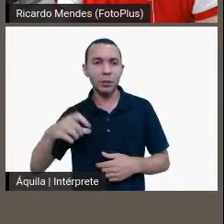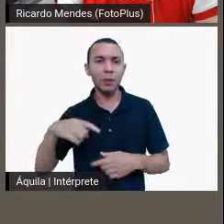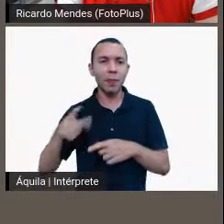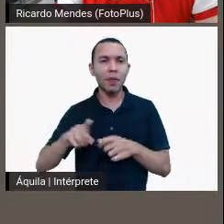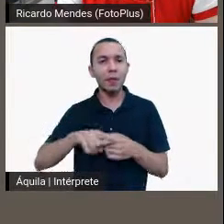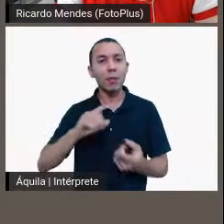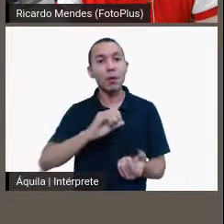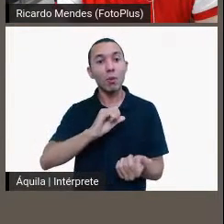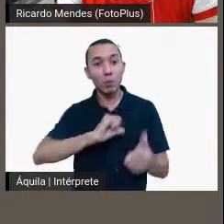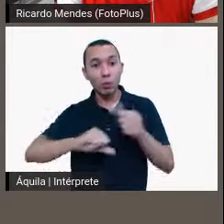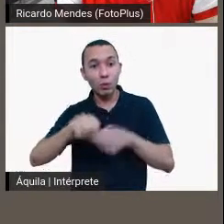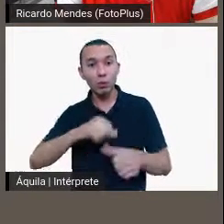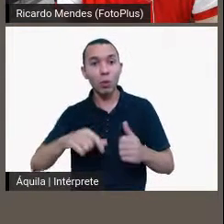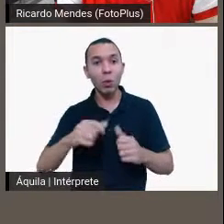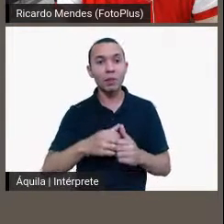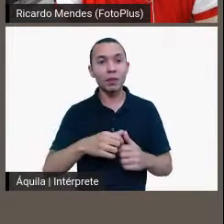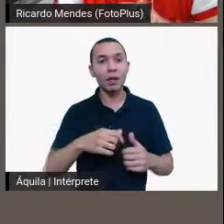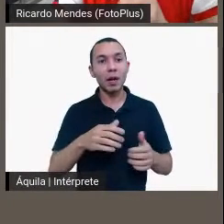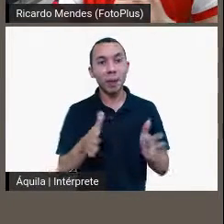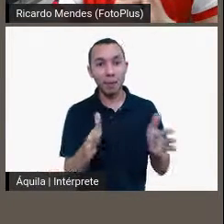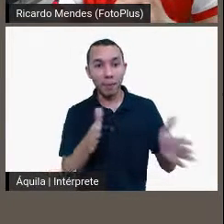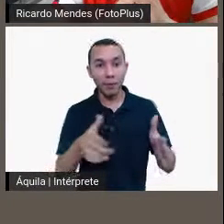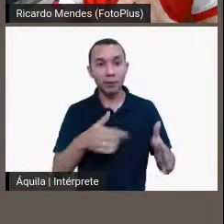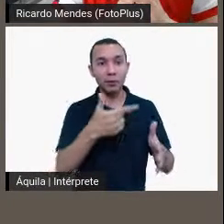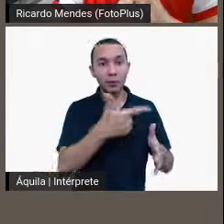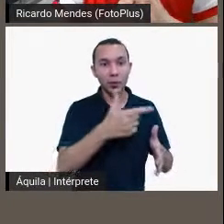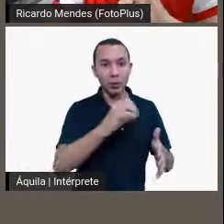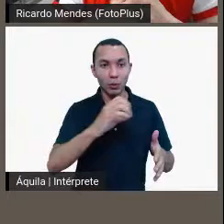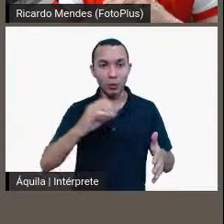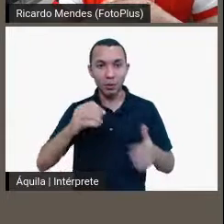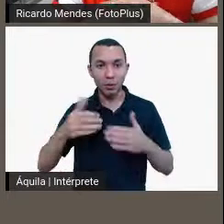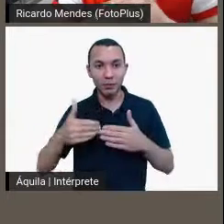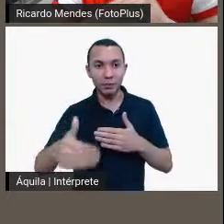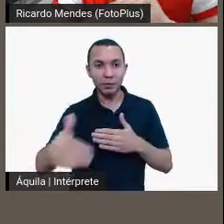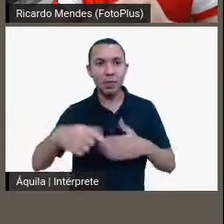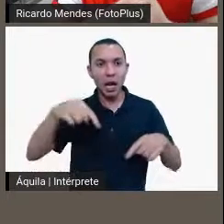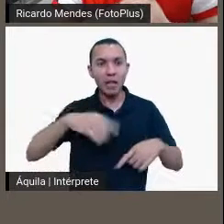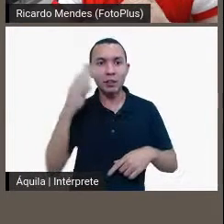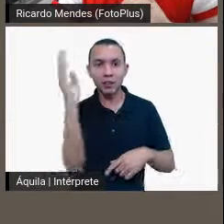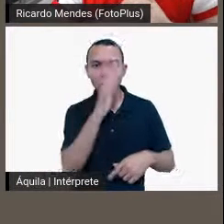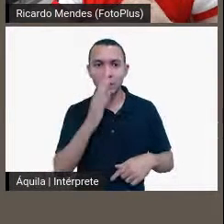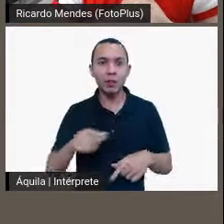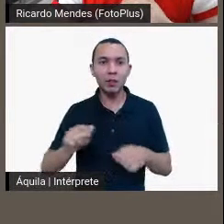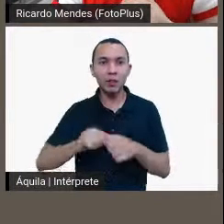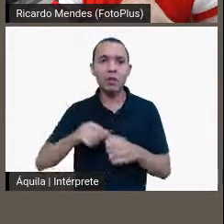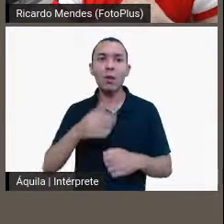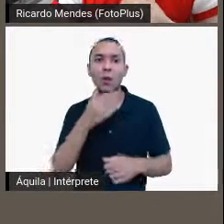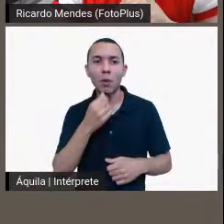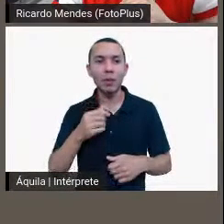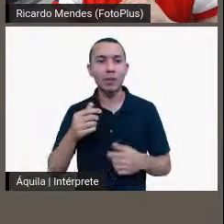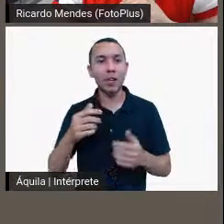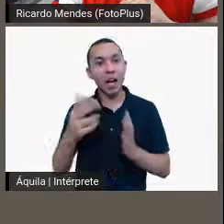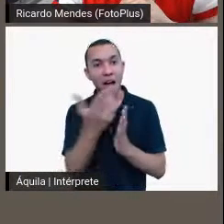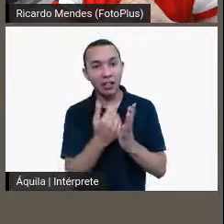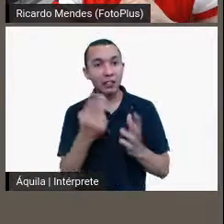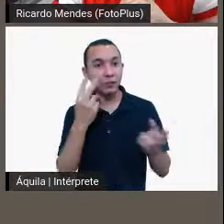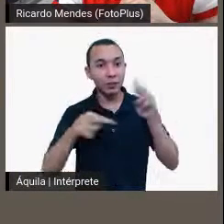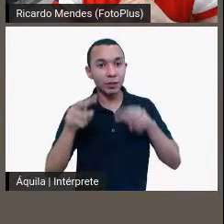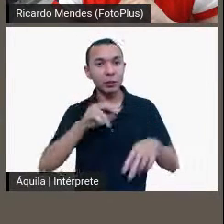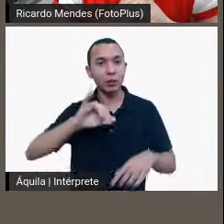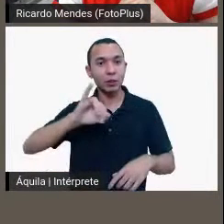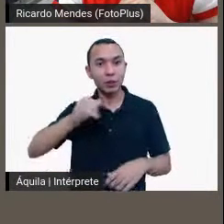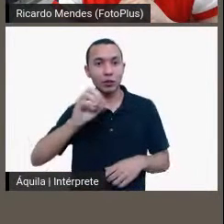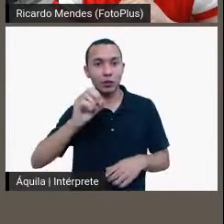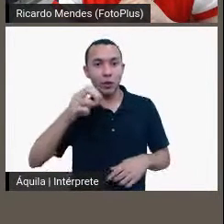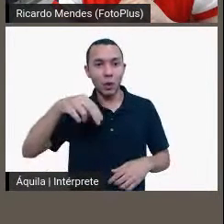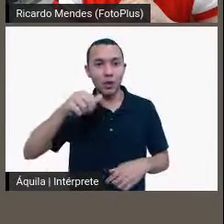século XXI outras interpretações do modernismo brasileiro, como, por exemplo, obras do artista visual Jonas Andrade, que